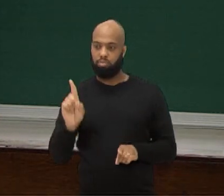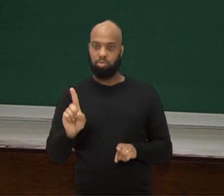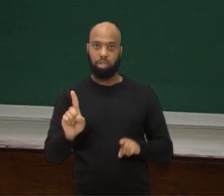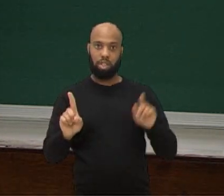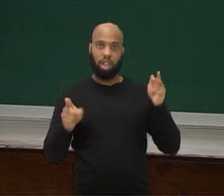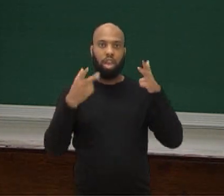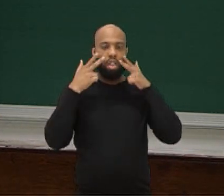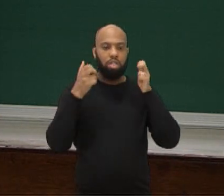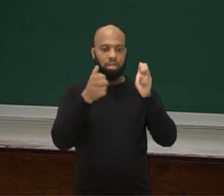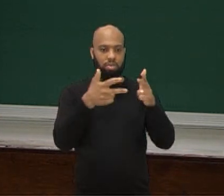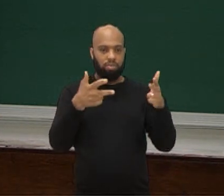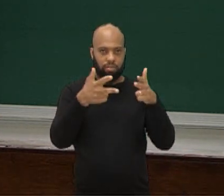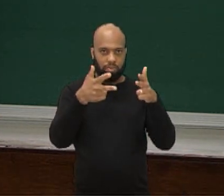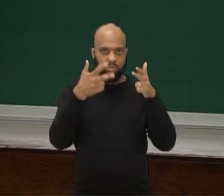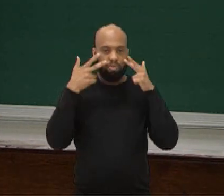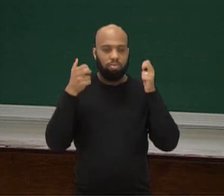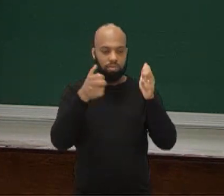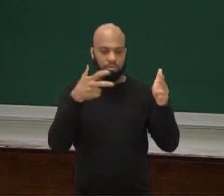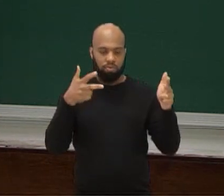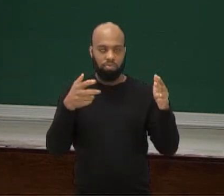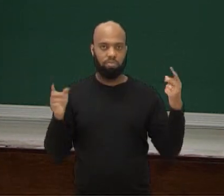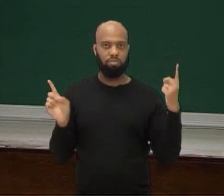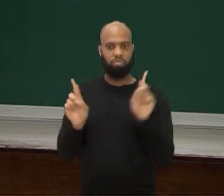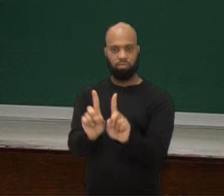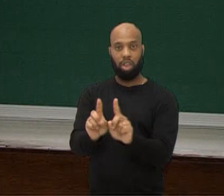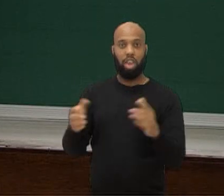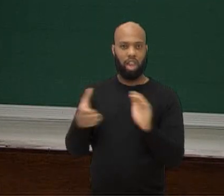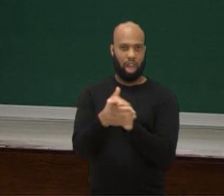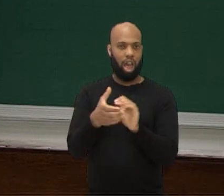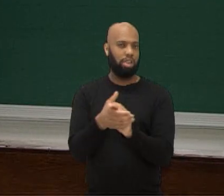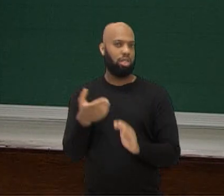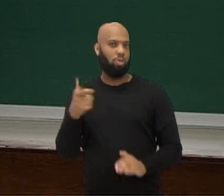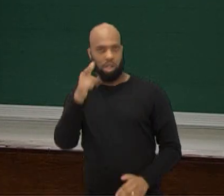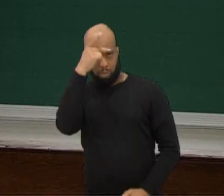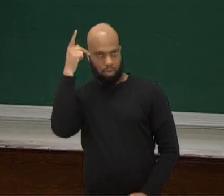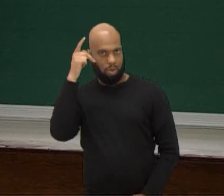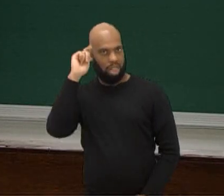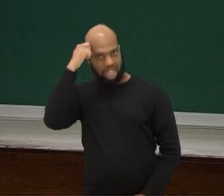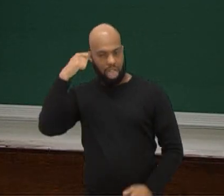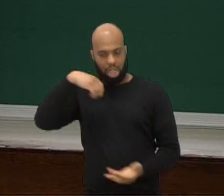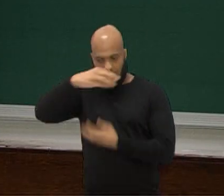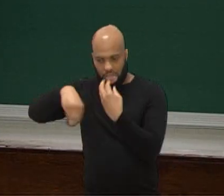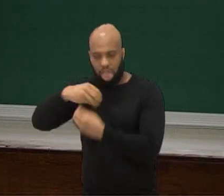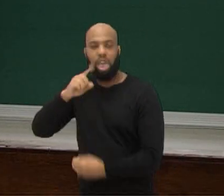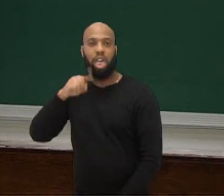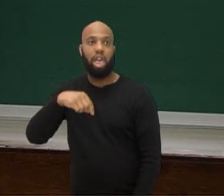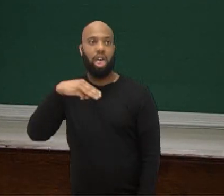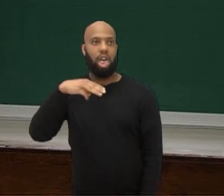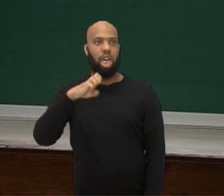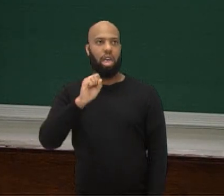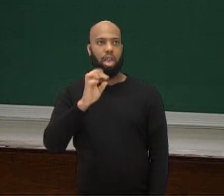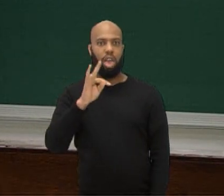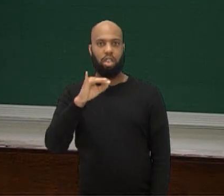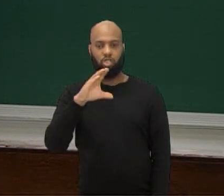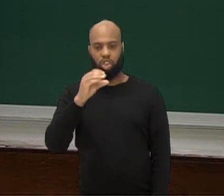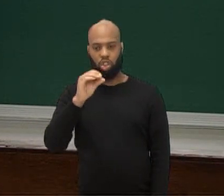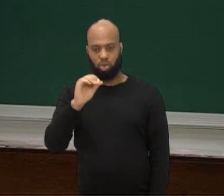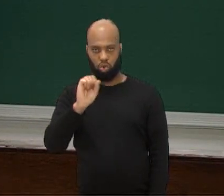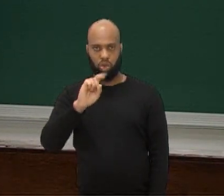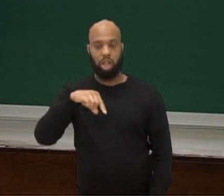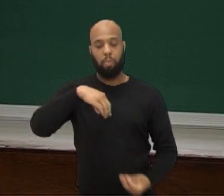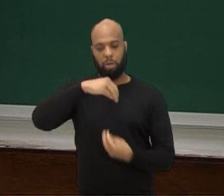Ou seja, os filhos, os descendentes, tá? Dessas etnias que